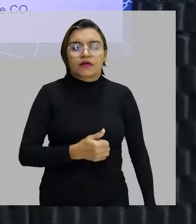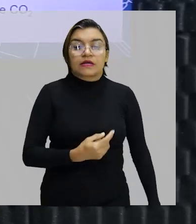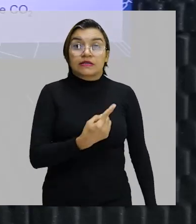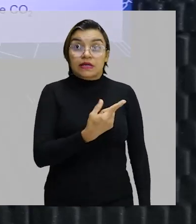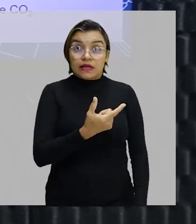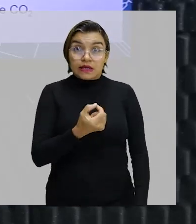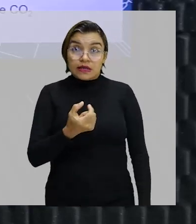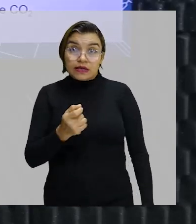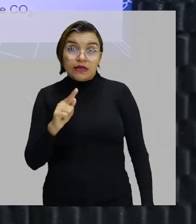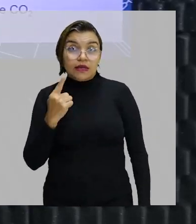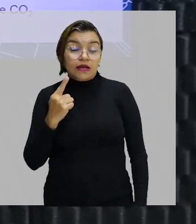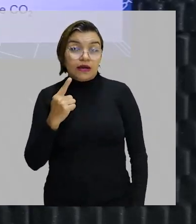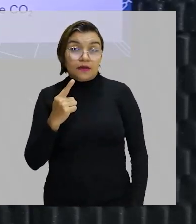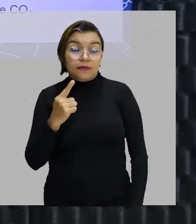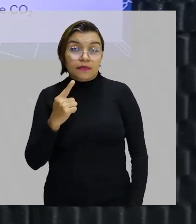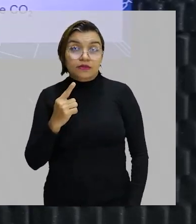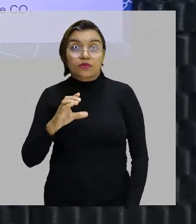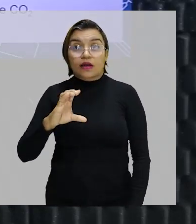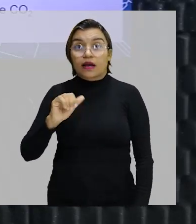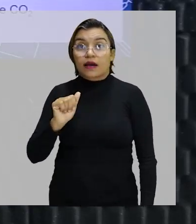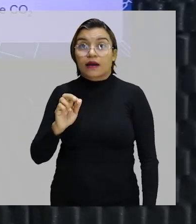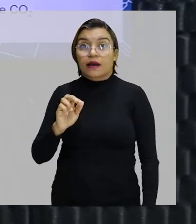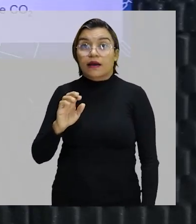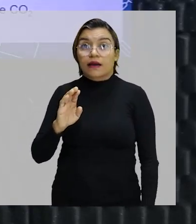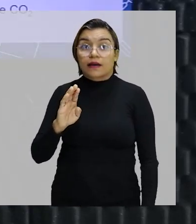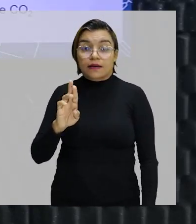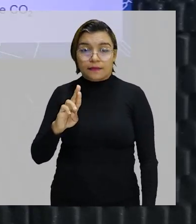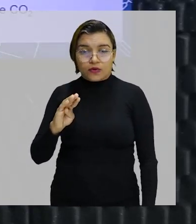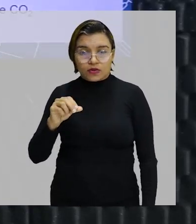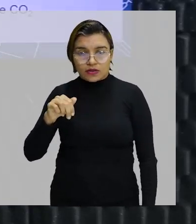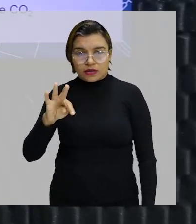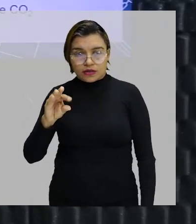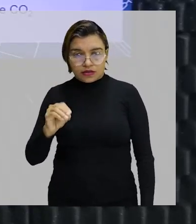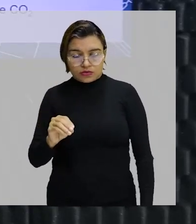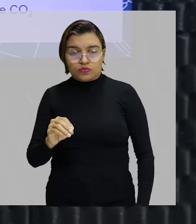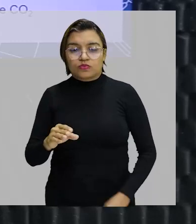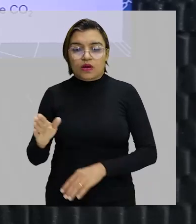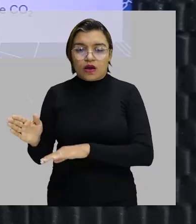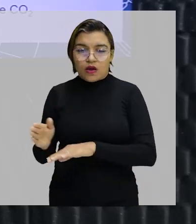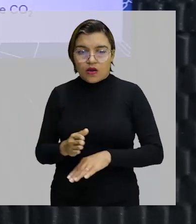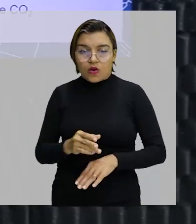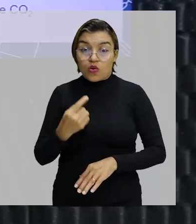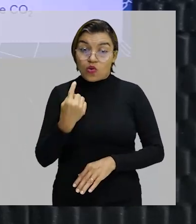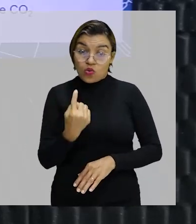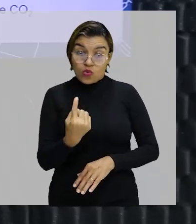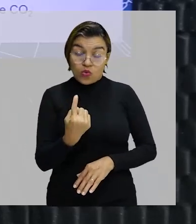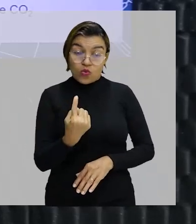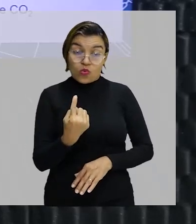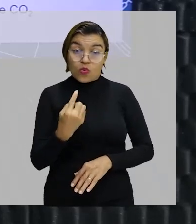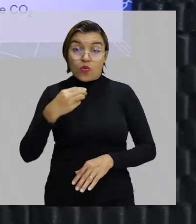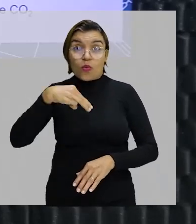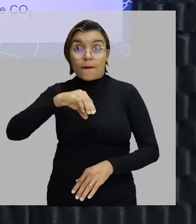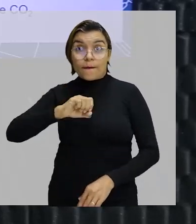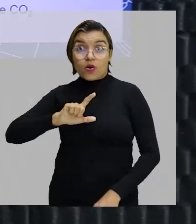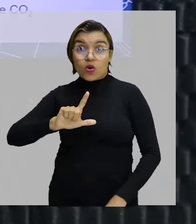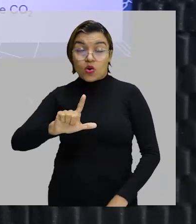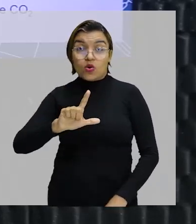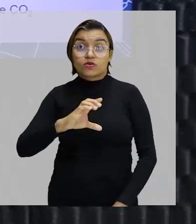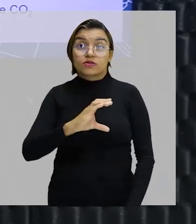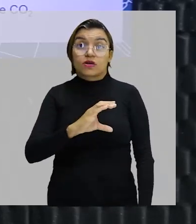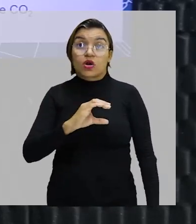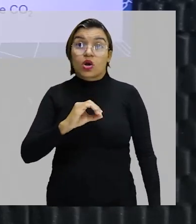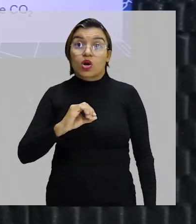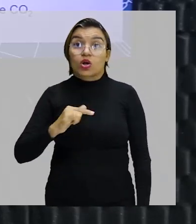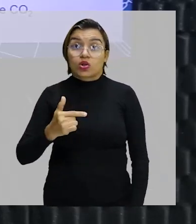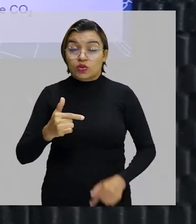de cálcio vai produzir, segundo a equação, 1 mol do CO2. Esse mol eu